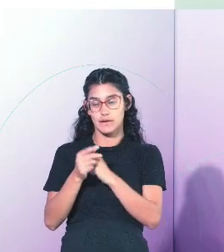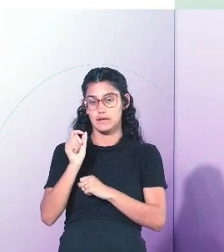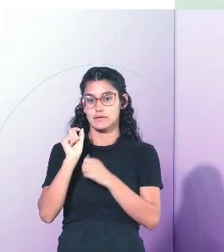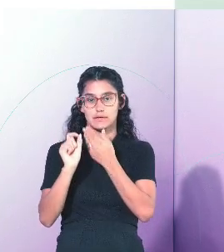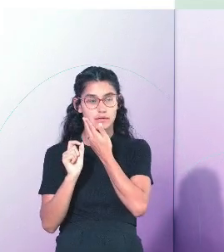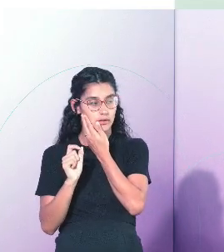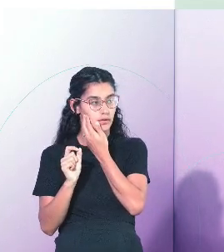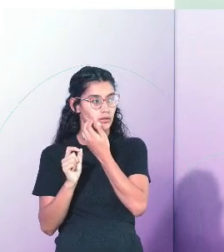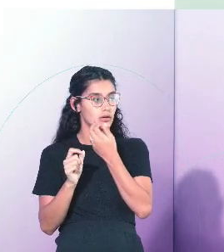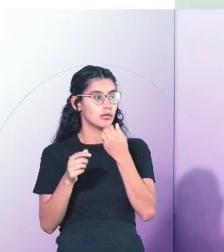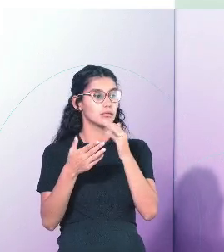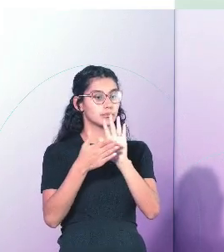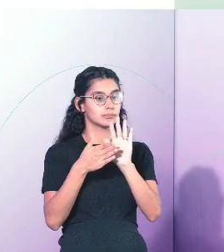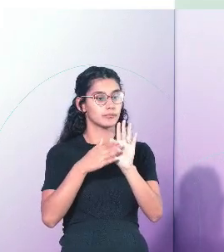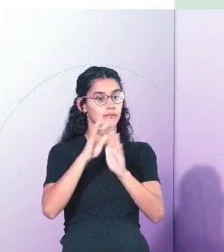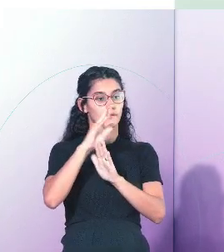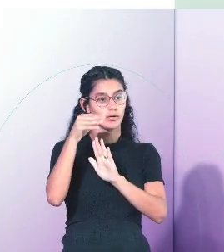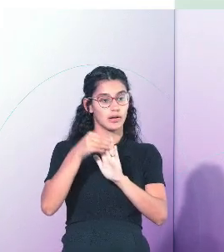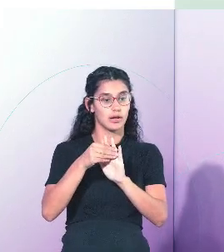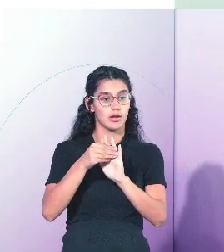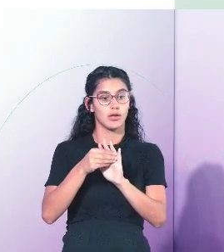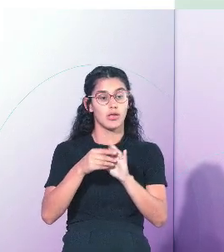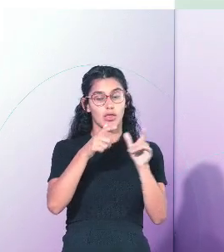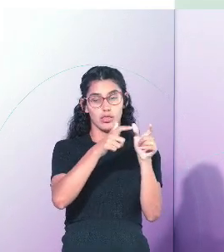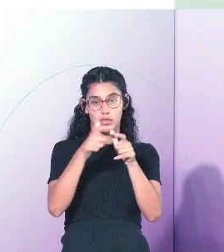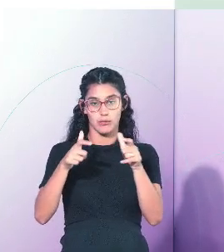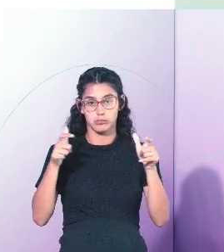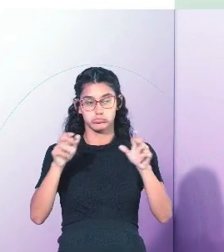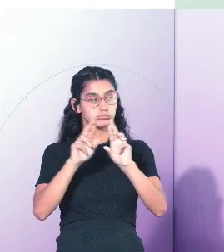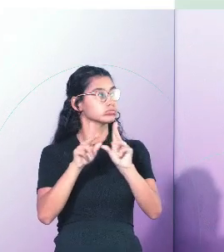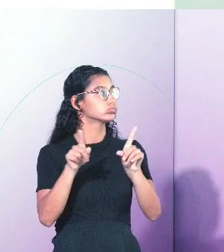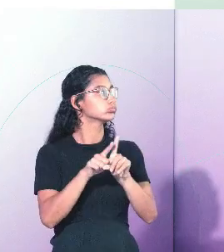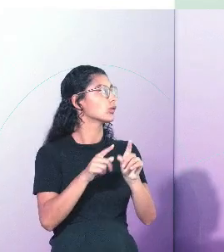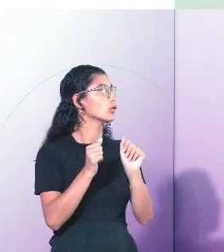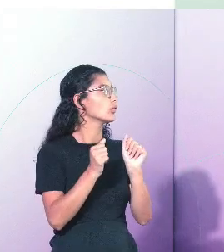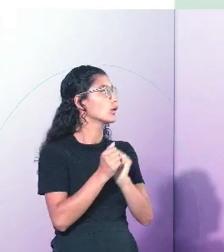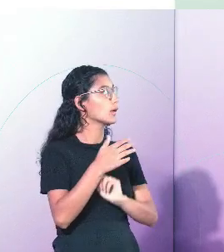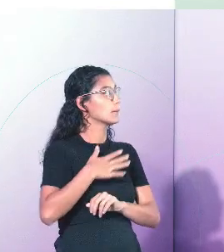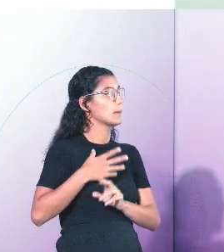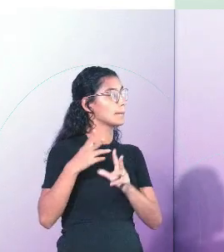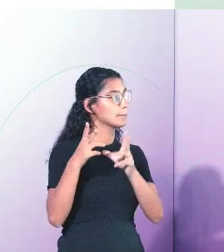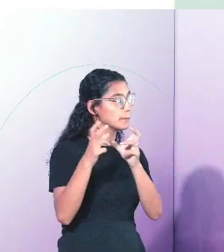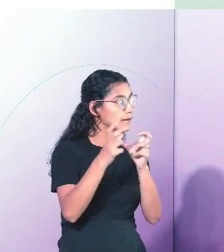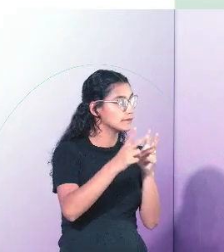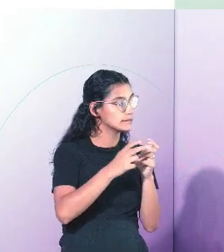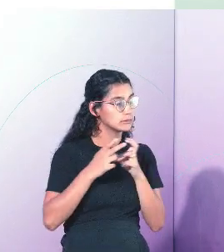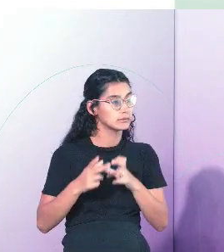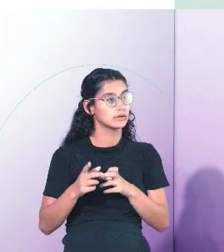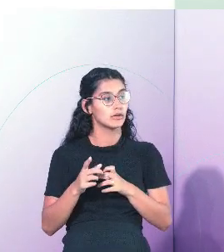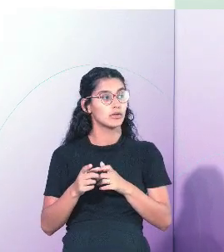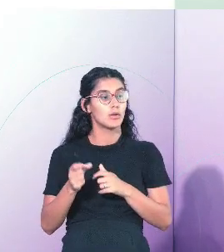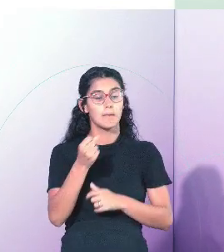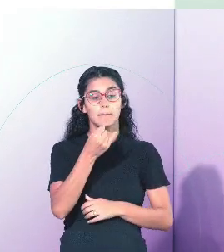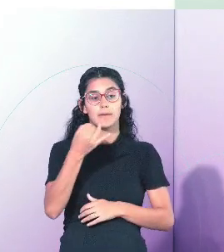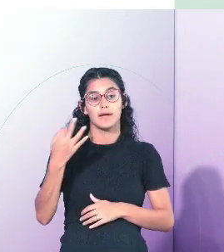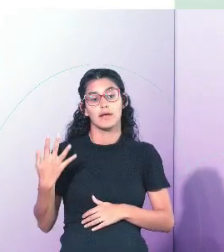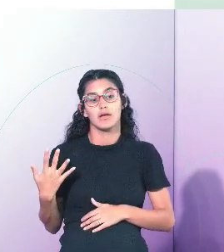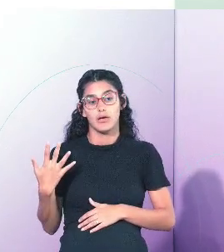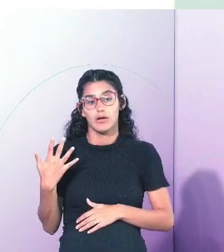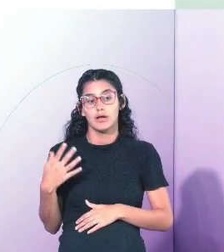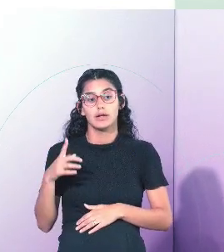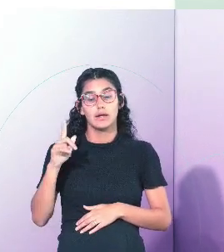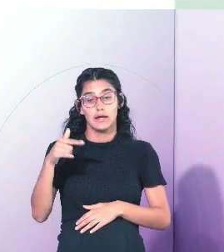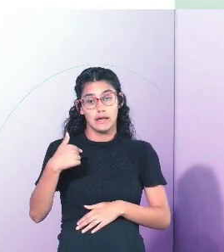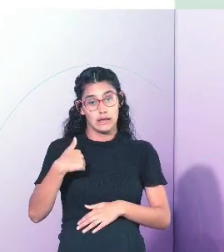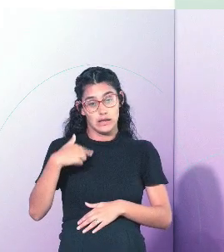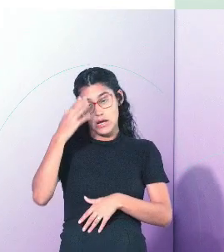que, propositalmente, eu coloquei de tamanhos diferentes, mas deixando claro que essa é a minha visão. Tá? Os maiores são os